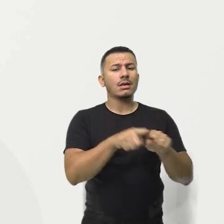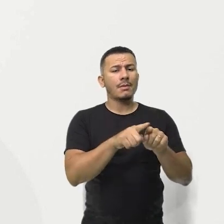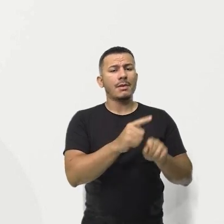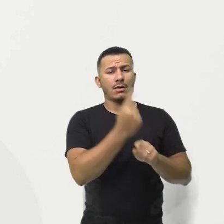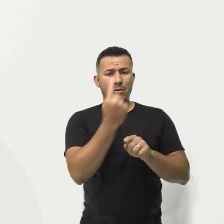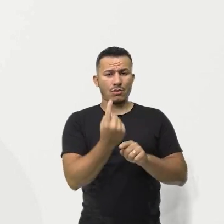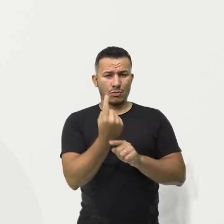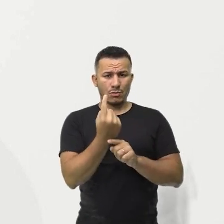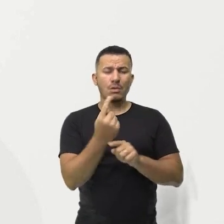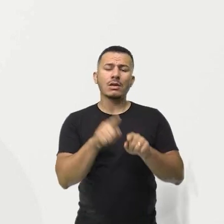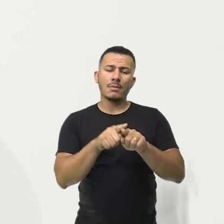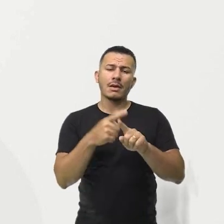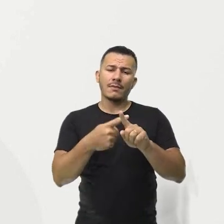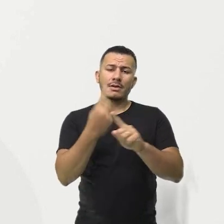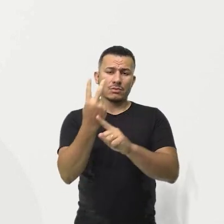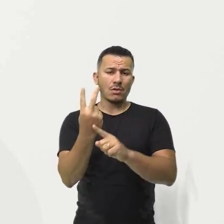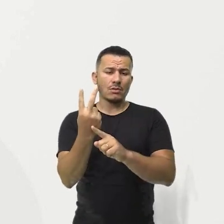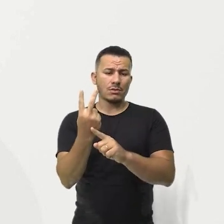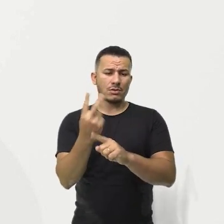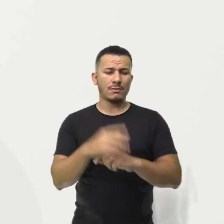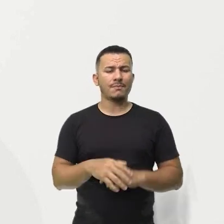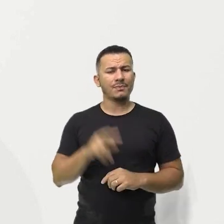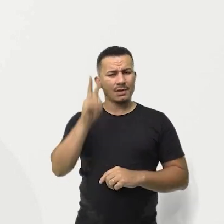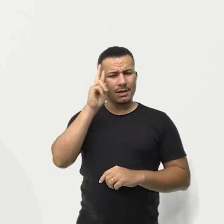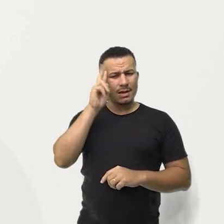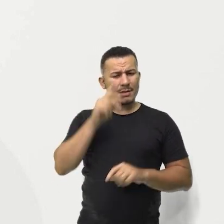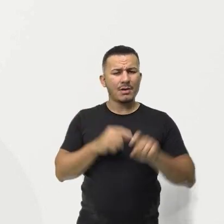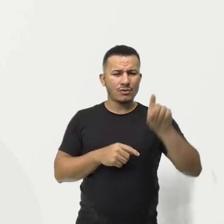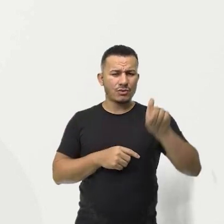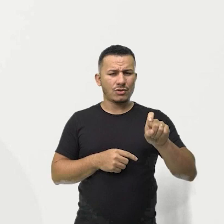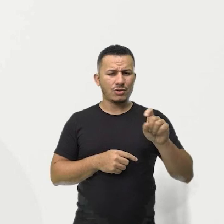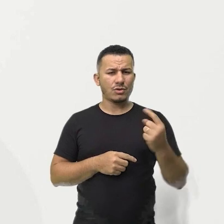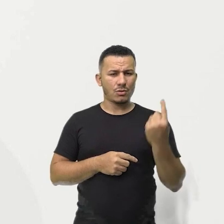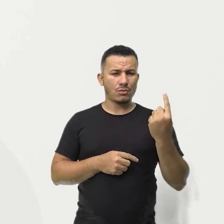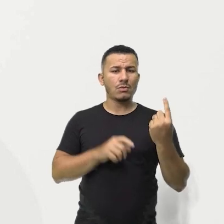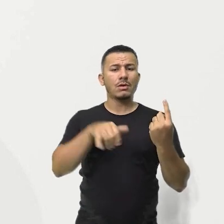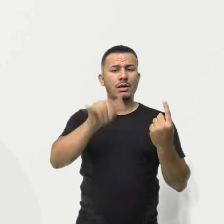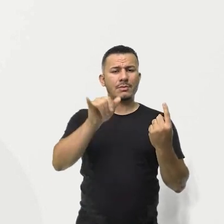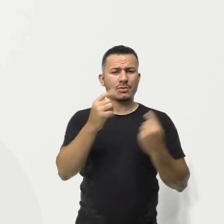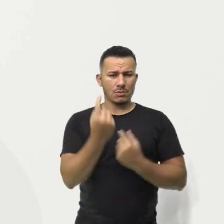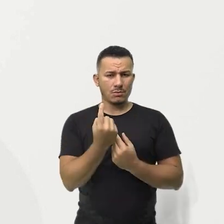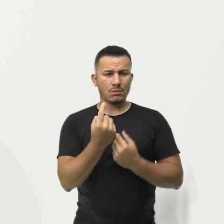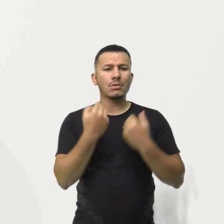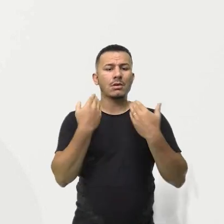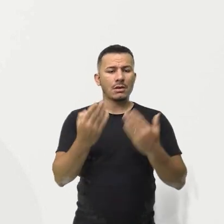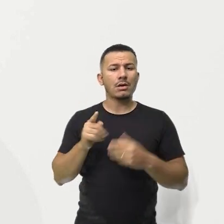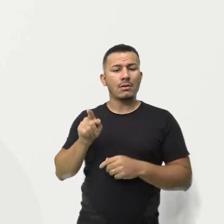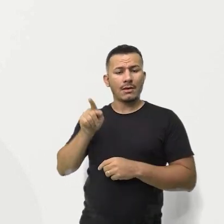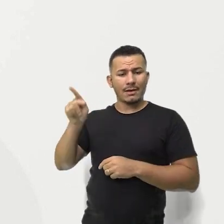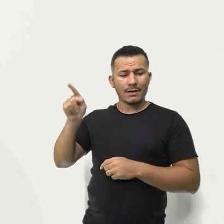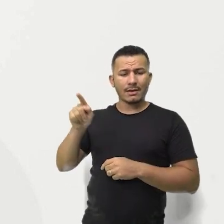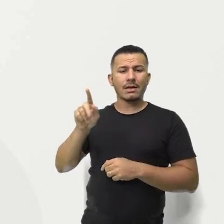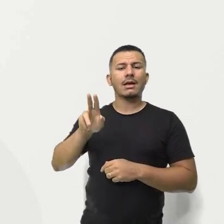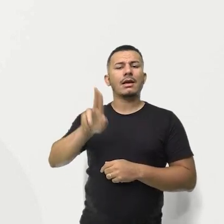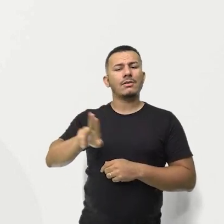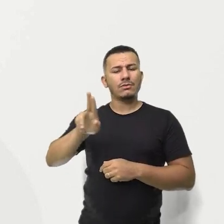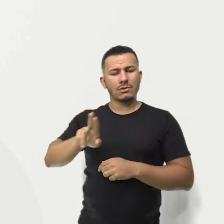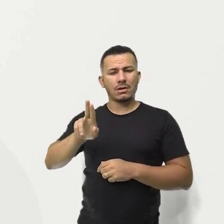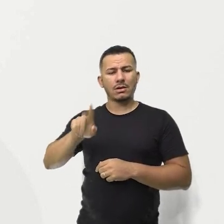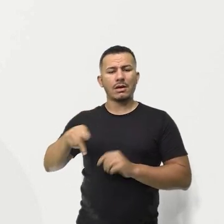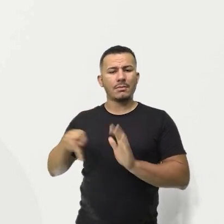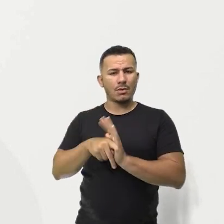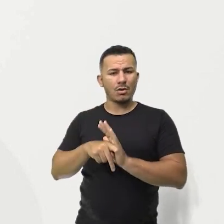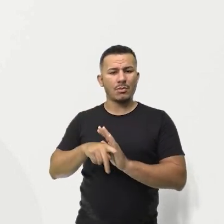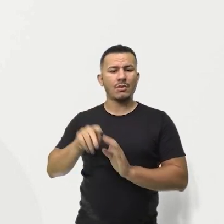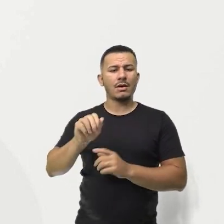muito tranquilo para você, né? E tem que multiplicar por 2 também outro número 1. Perceba que nós temos o x vale